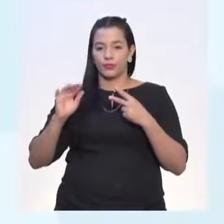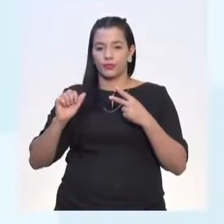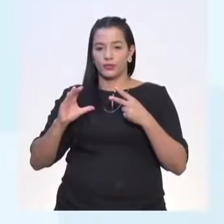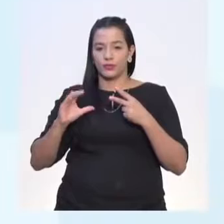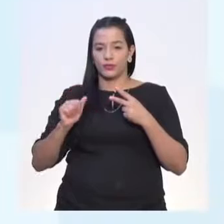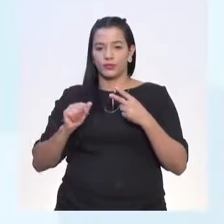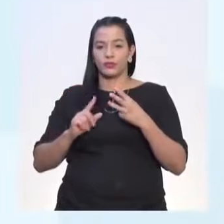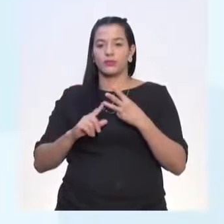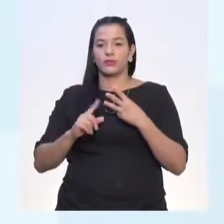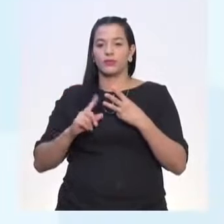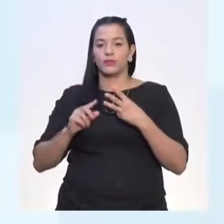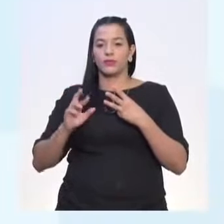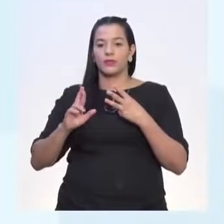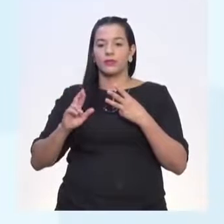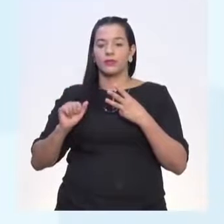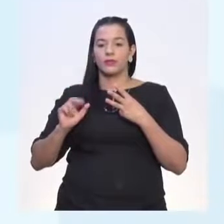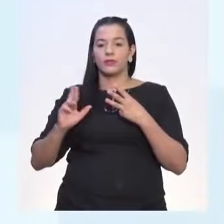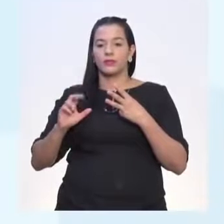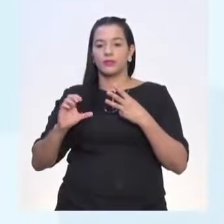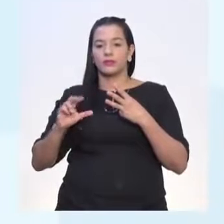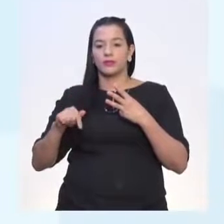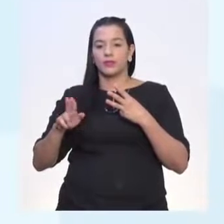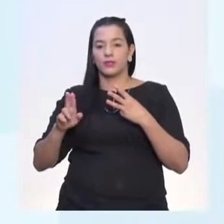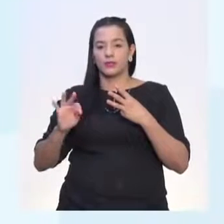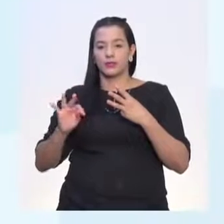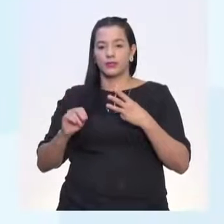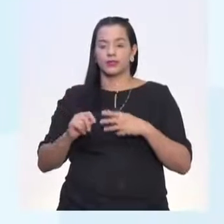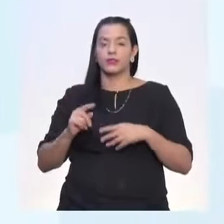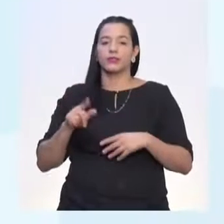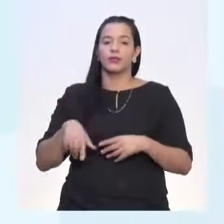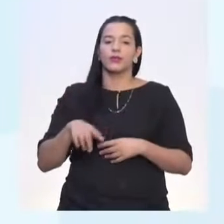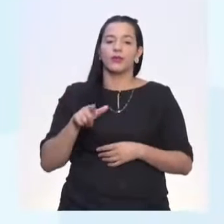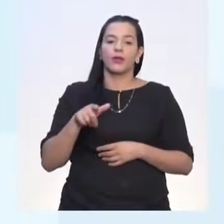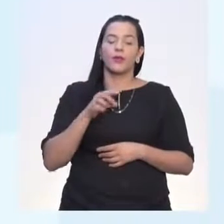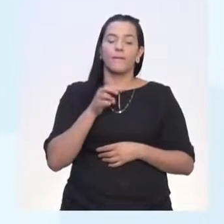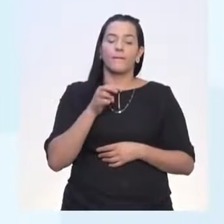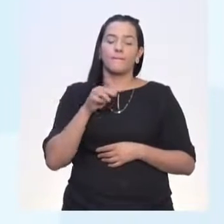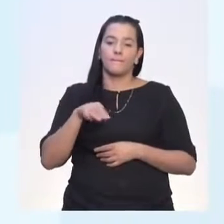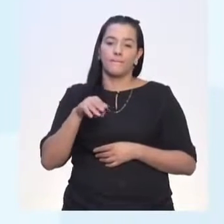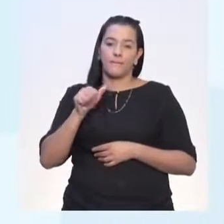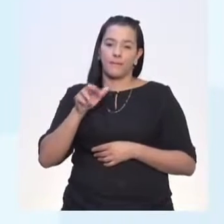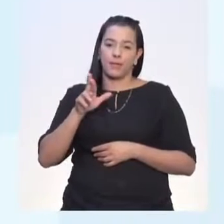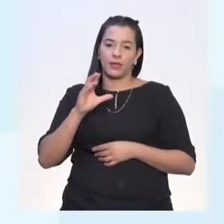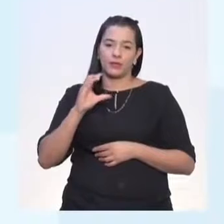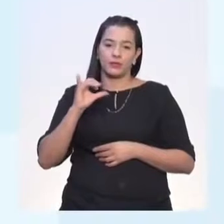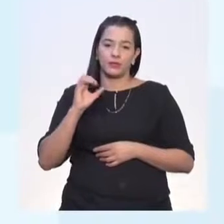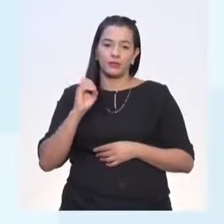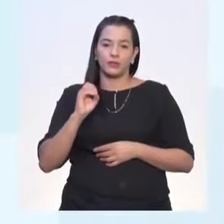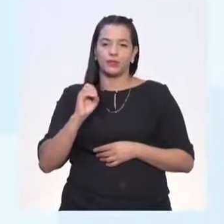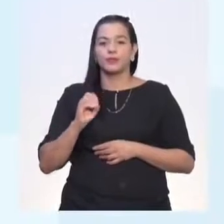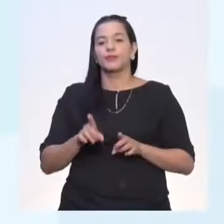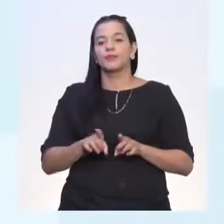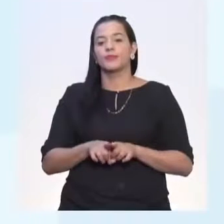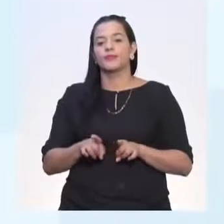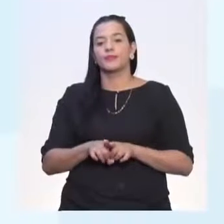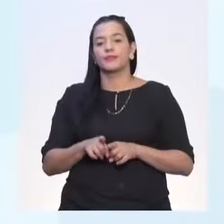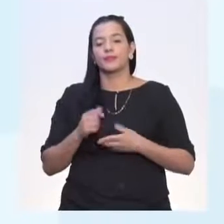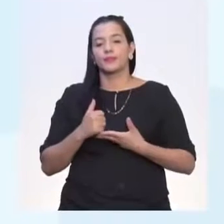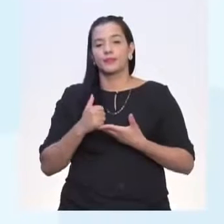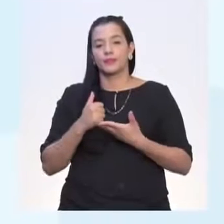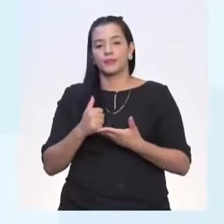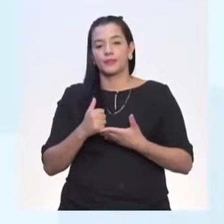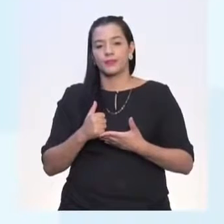Aí a professora Aline colocou aqui, um apoio. Ó, o Márcio, que é aluno da professora, ou do professor Vanderly, colocou